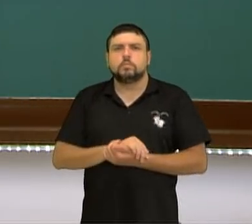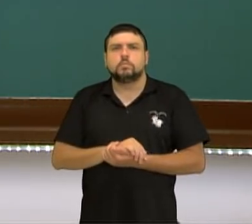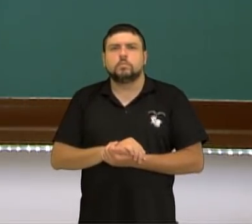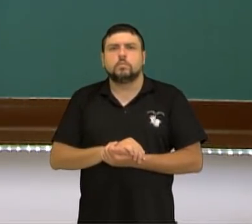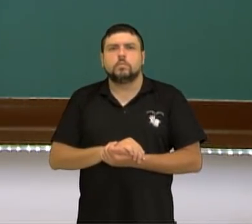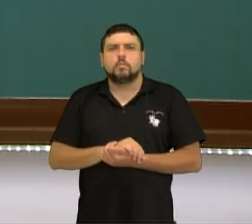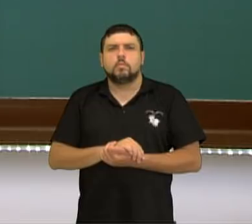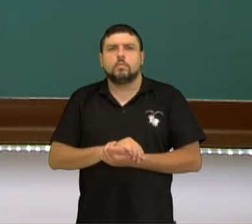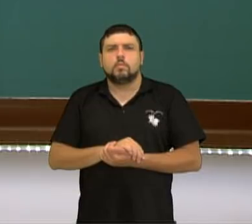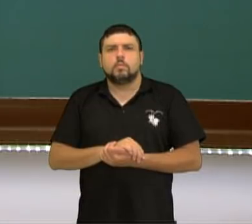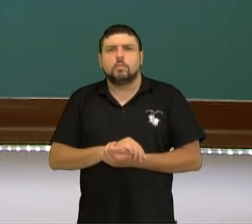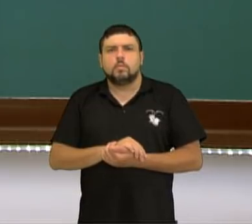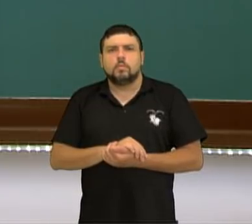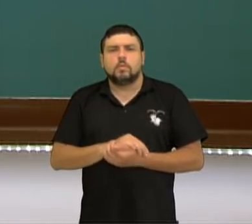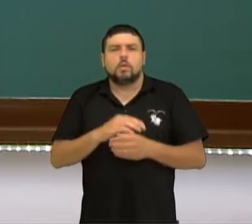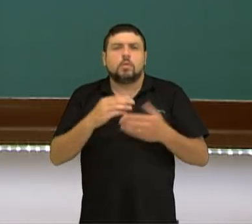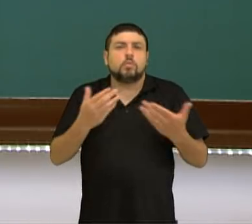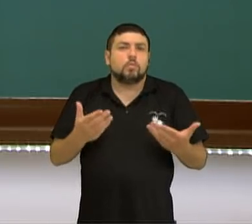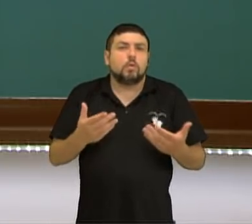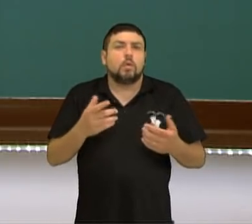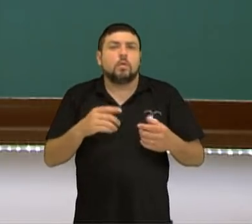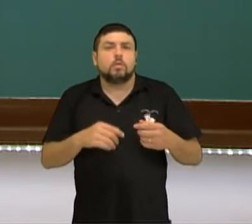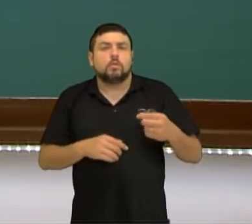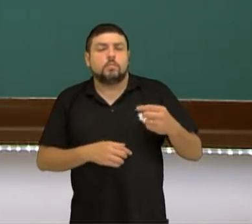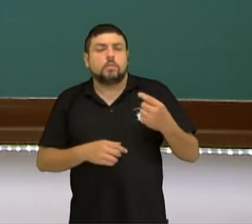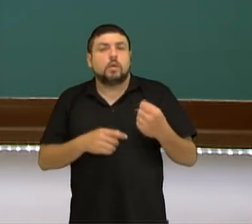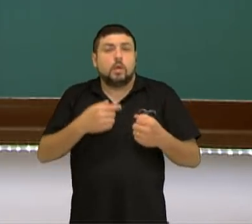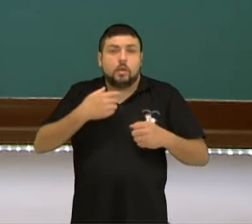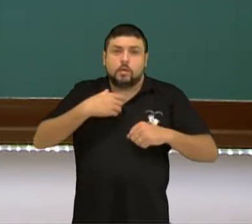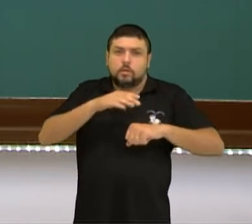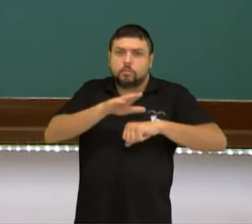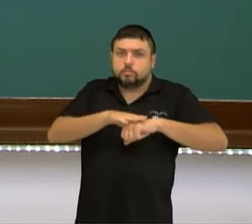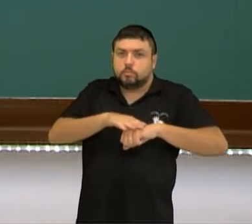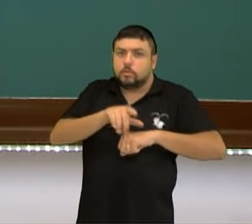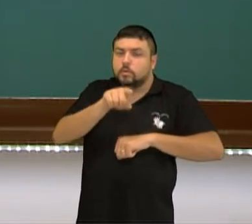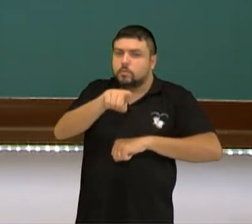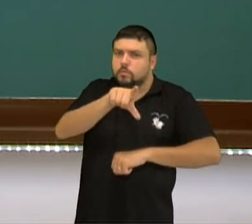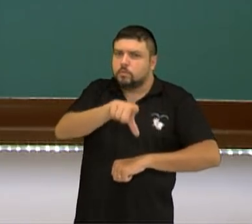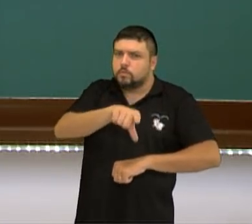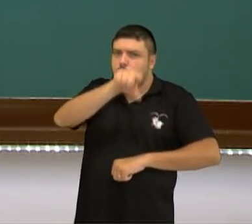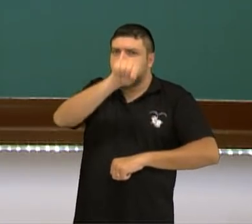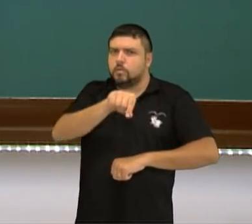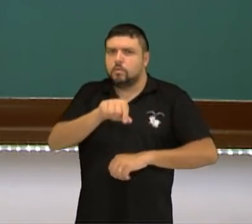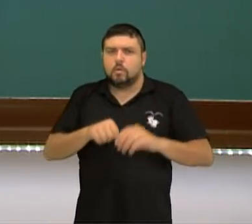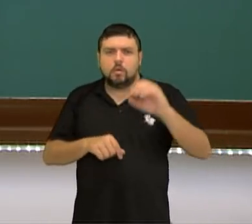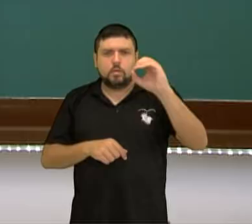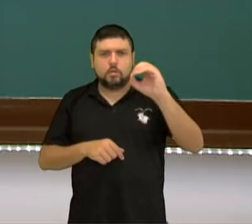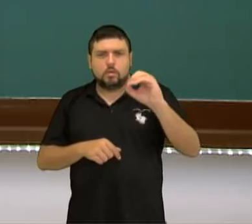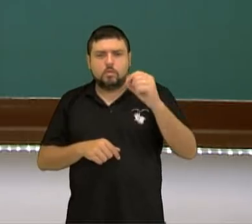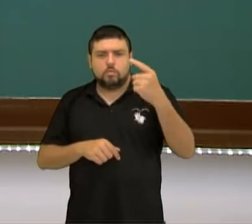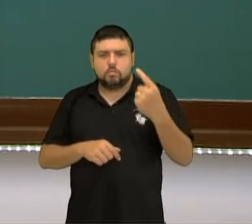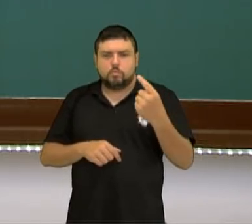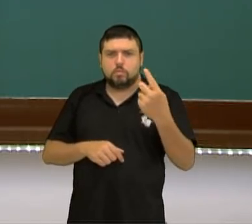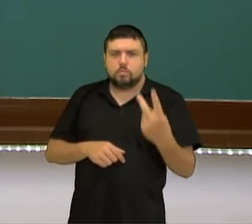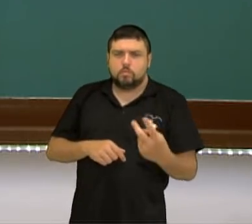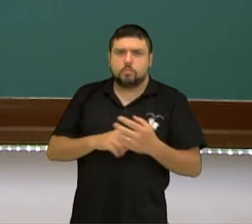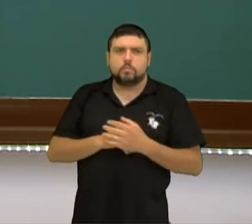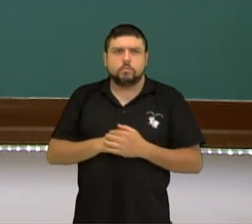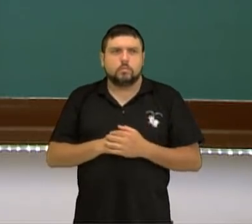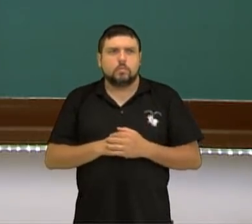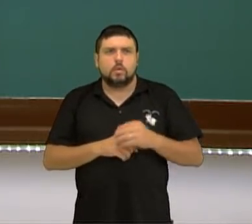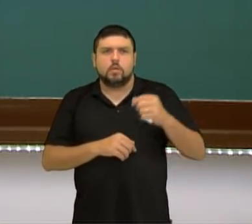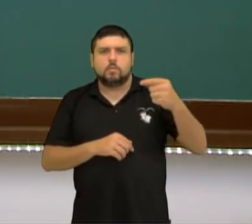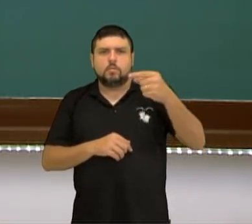esse menos 1, 0 e 1, eu escolhi para fazer as continhas aqui com a minha função. Por que que eu pude escolher esses